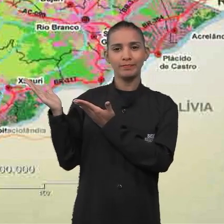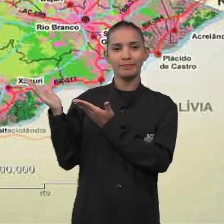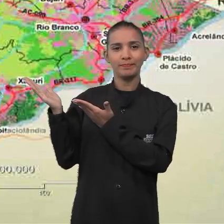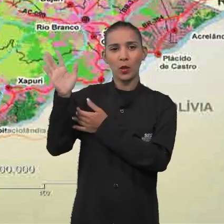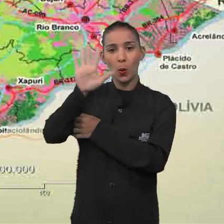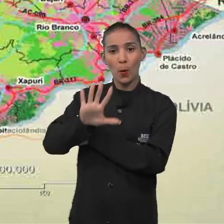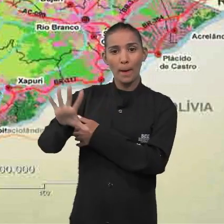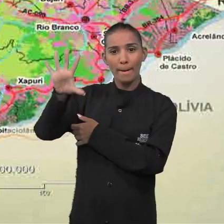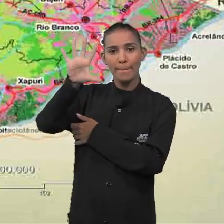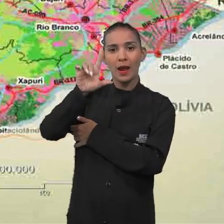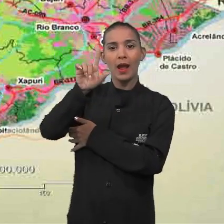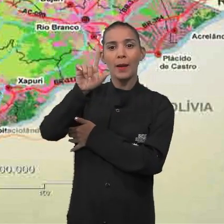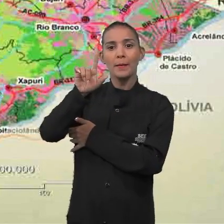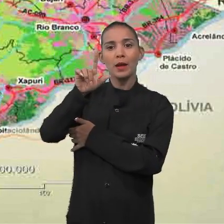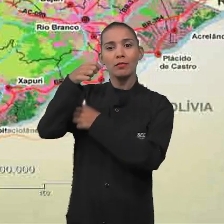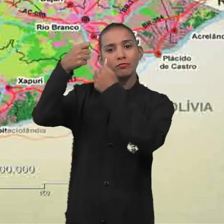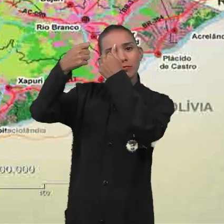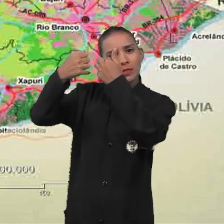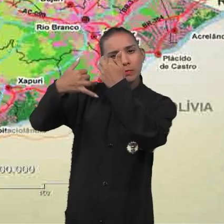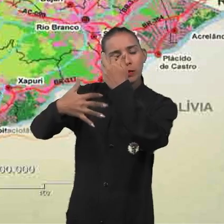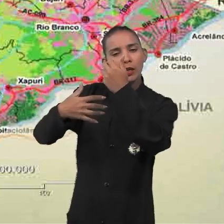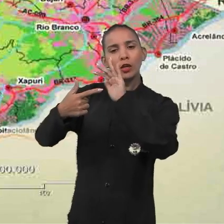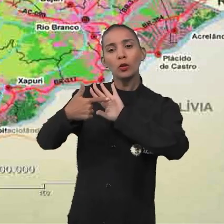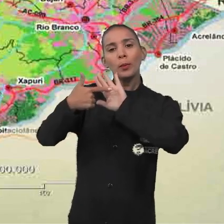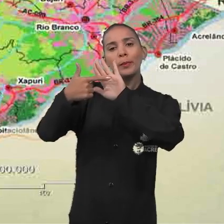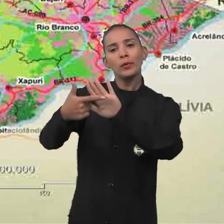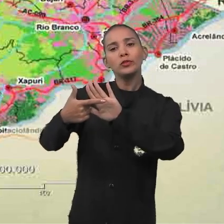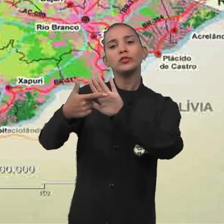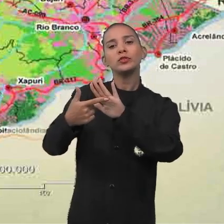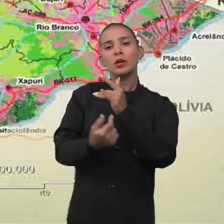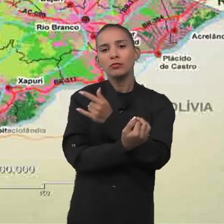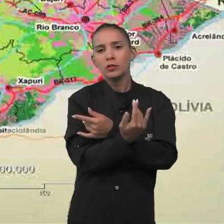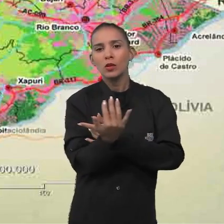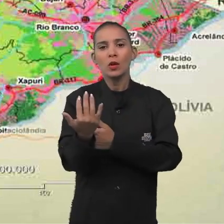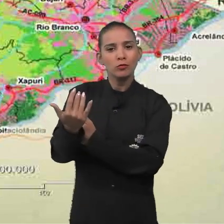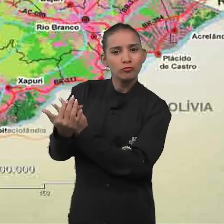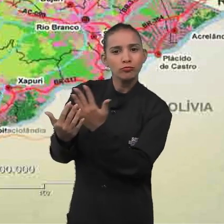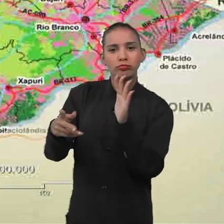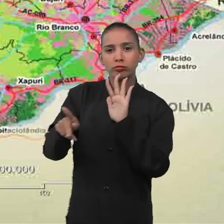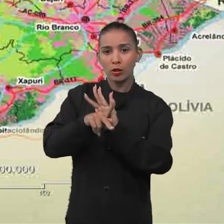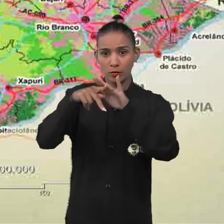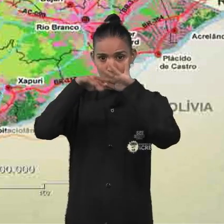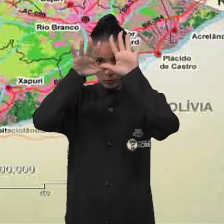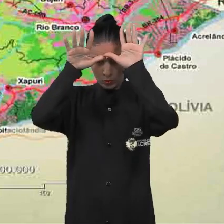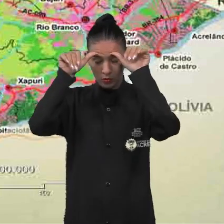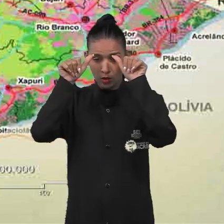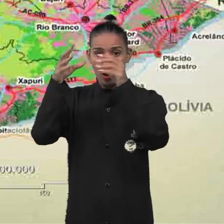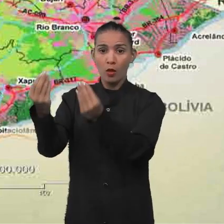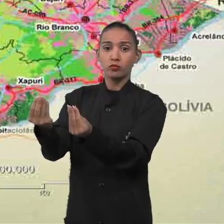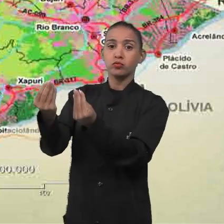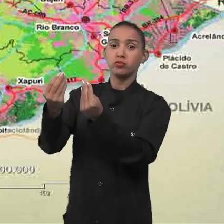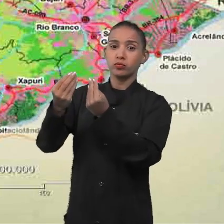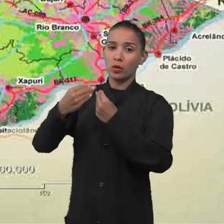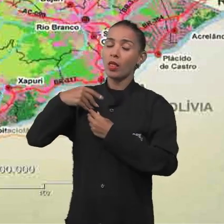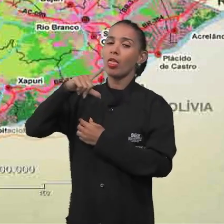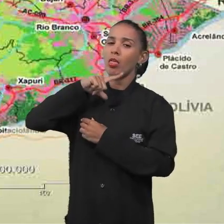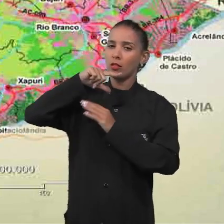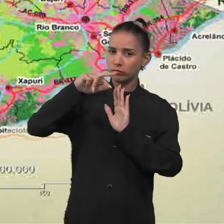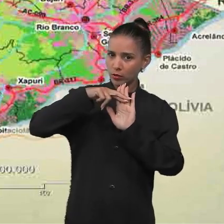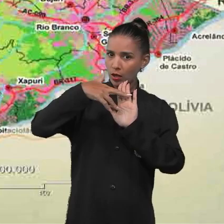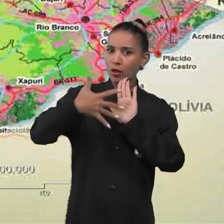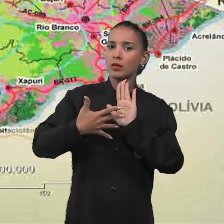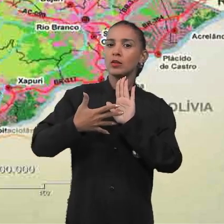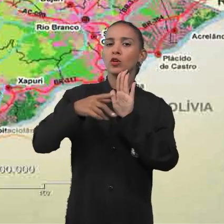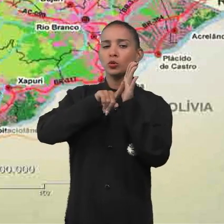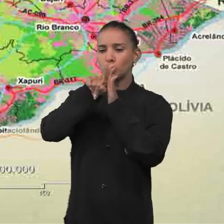Acre. Todo o material de mapa que a gente está tendo nessa aula é justamente fornecido pelo zoneamento, tá? Então, foi um